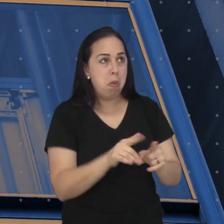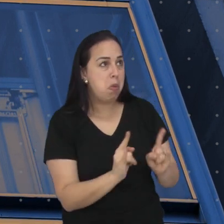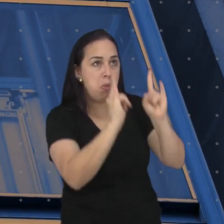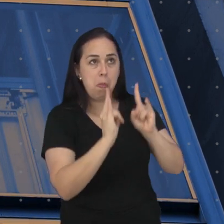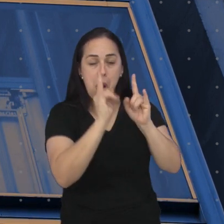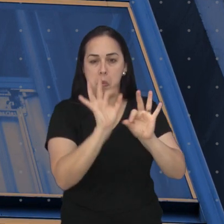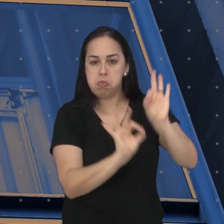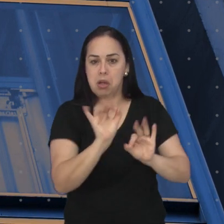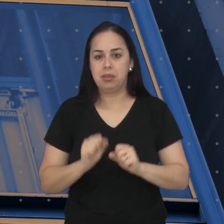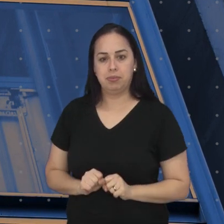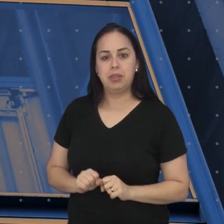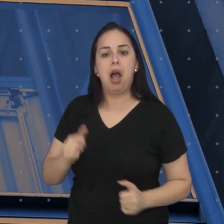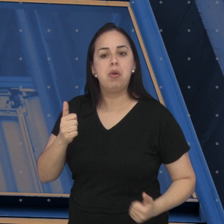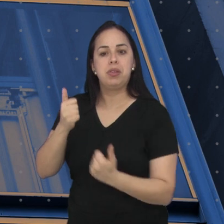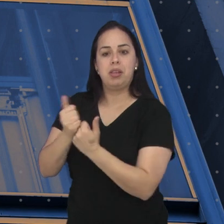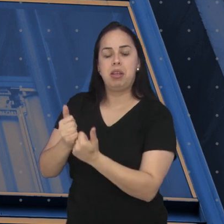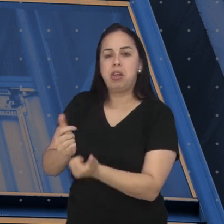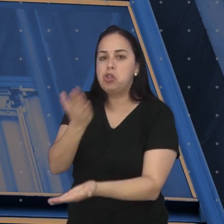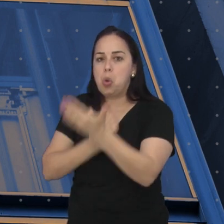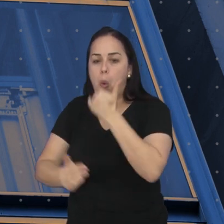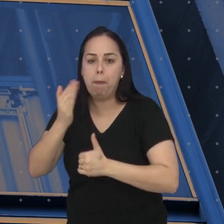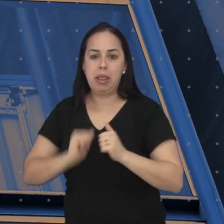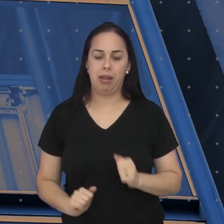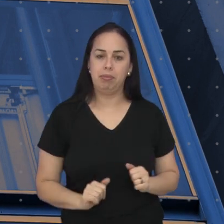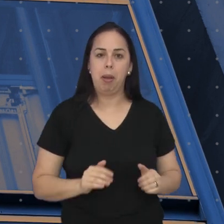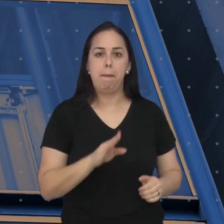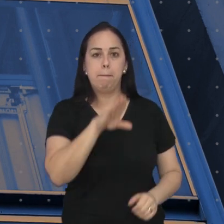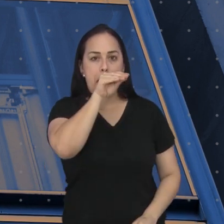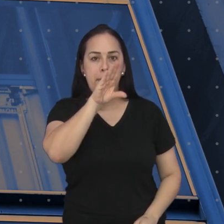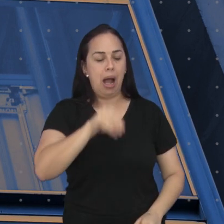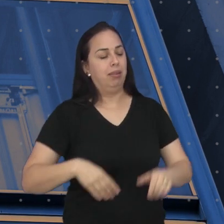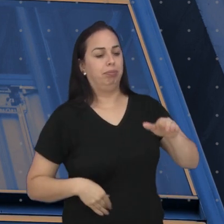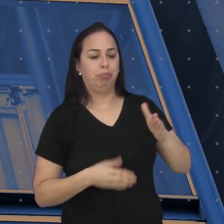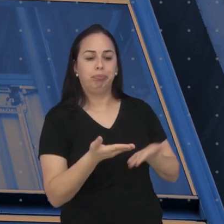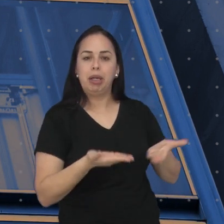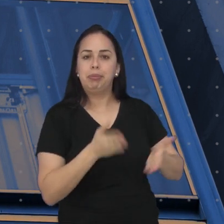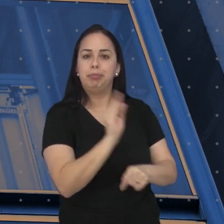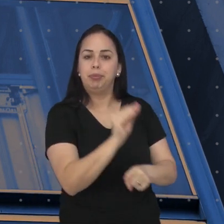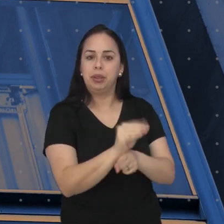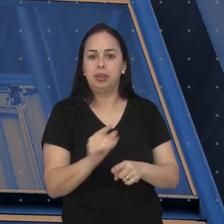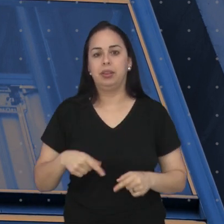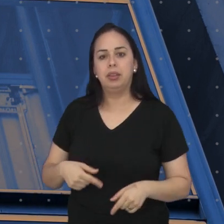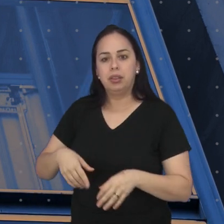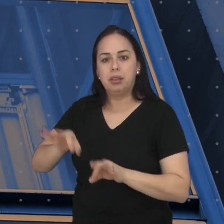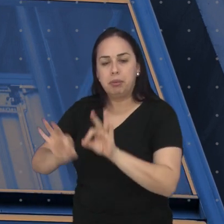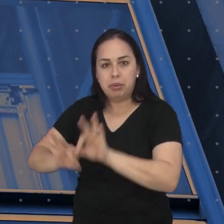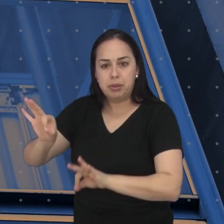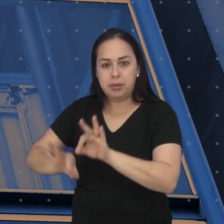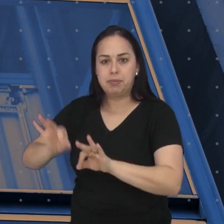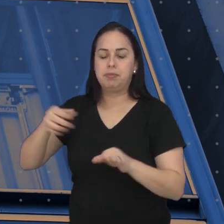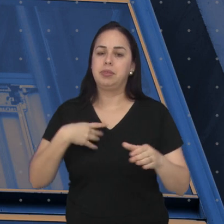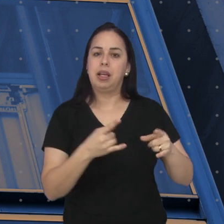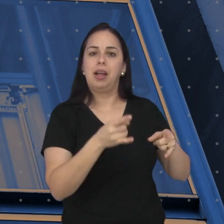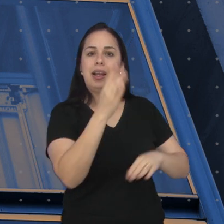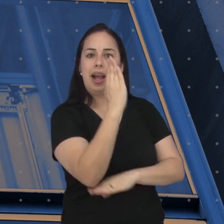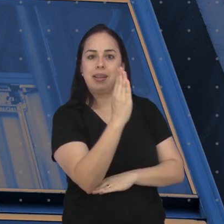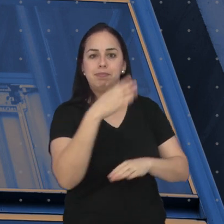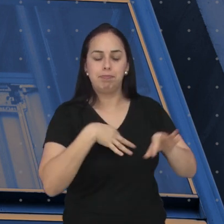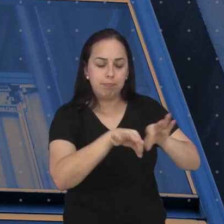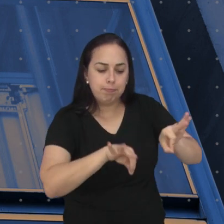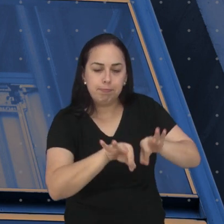manutenção predial, auxiliar nos serviços de alimentação, babá, caldeireiro, montador, camareira de hotel,